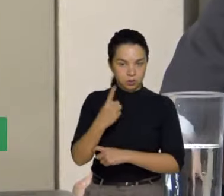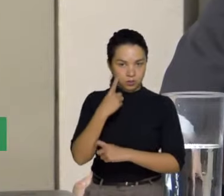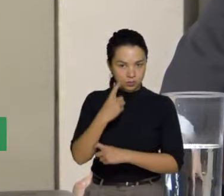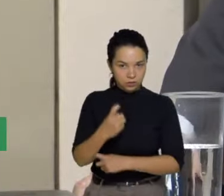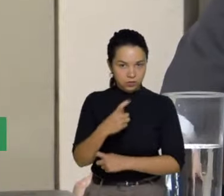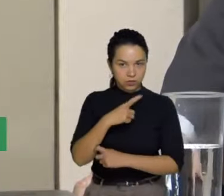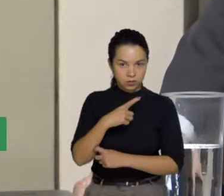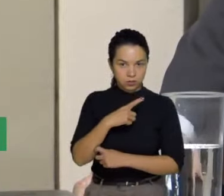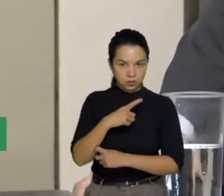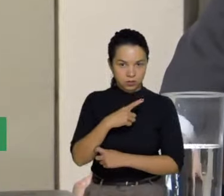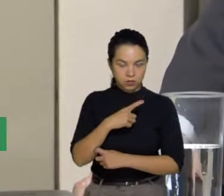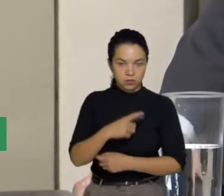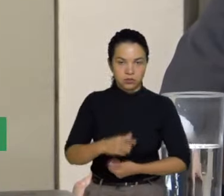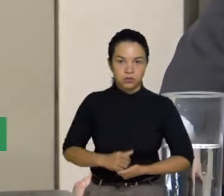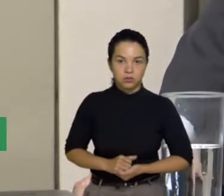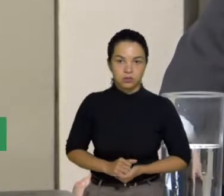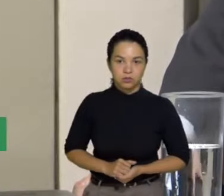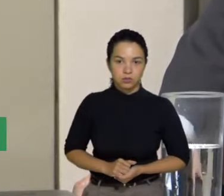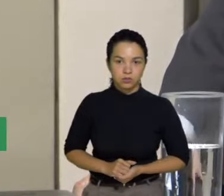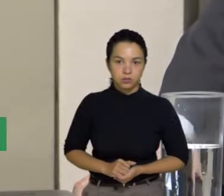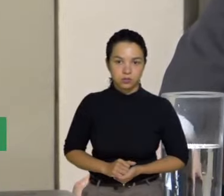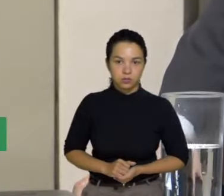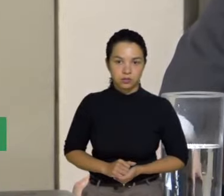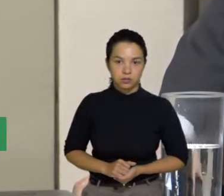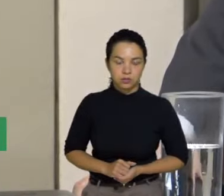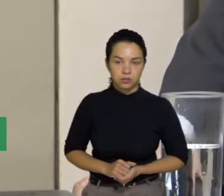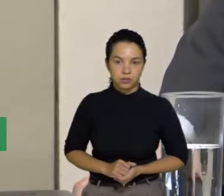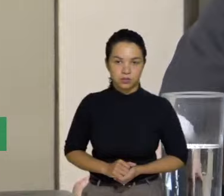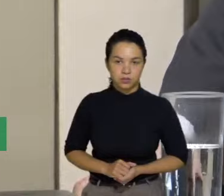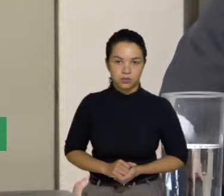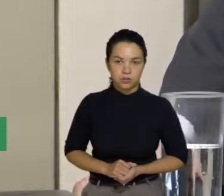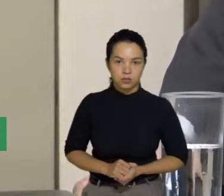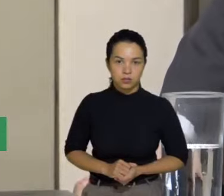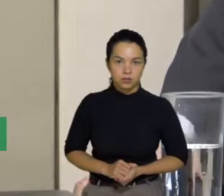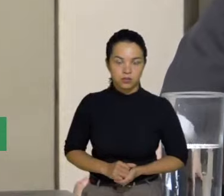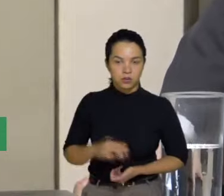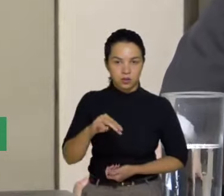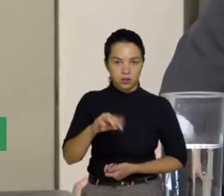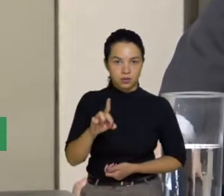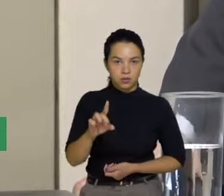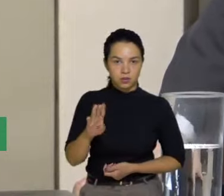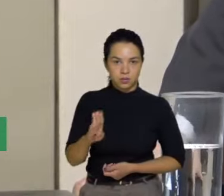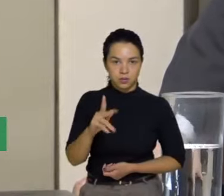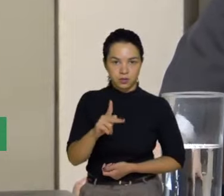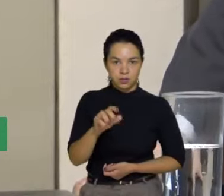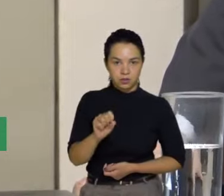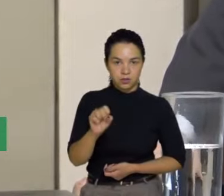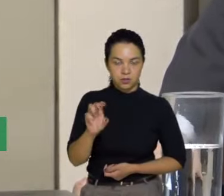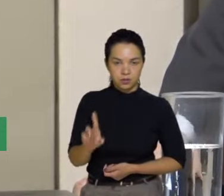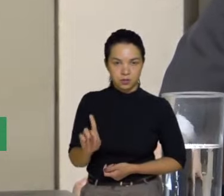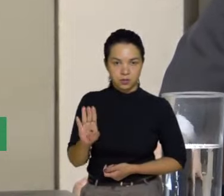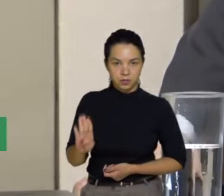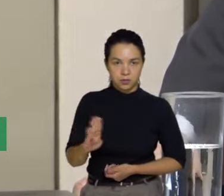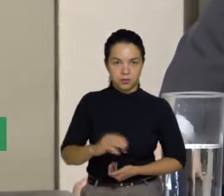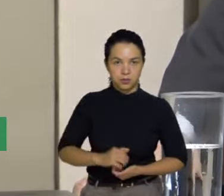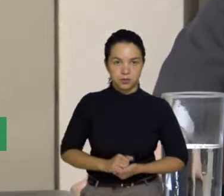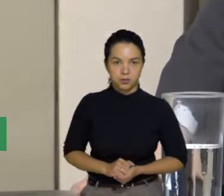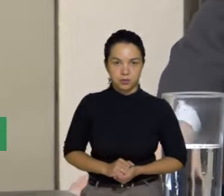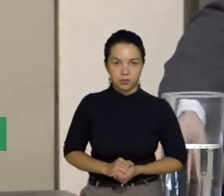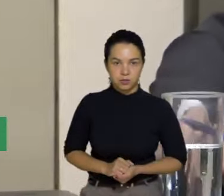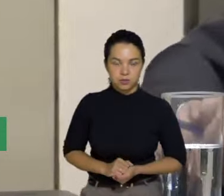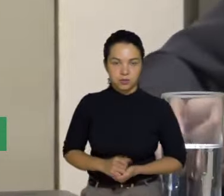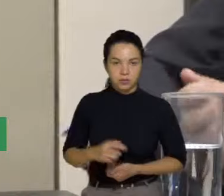Segundo o líder, ninguém. O Bloco Social Democrático, MDB, PSDB. Com a palavra, o